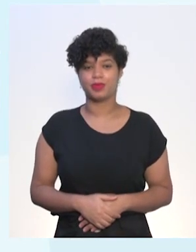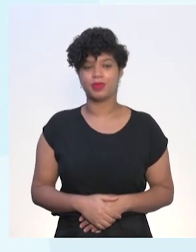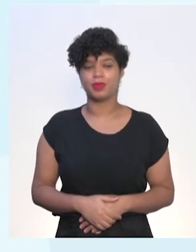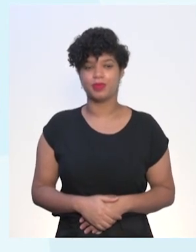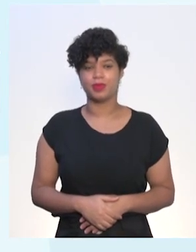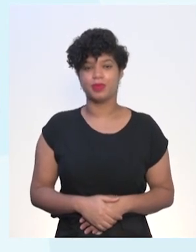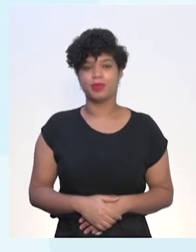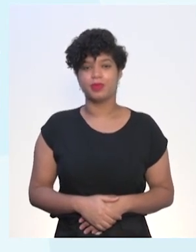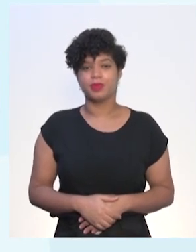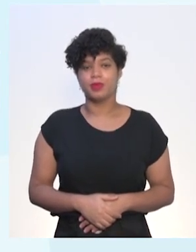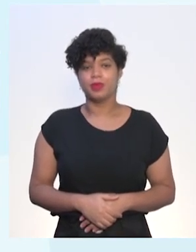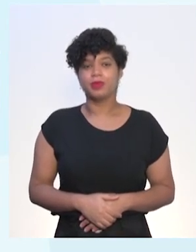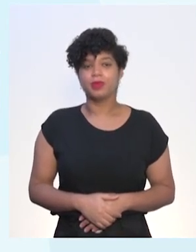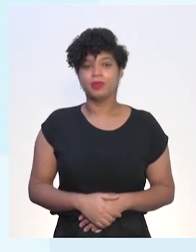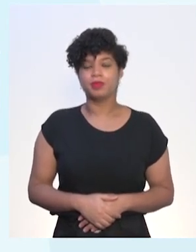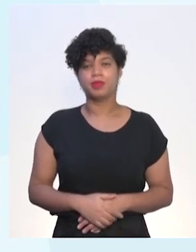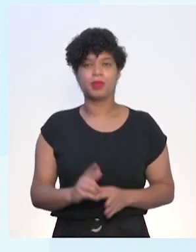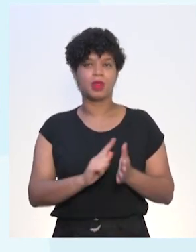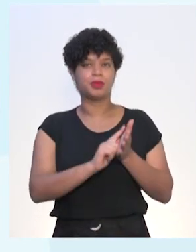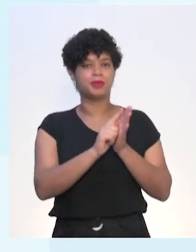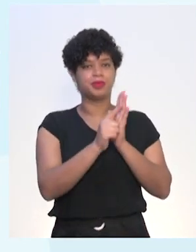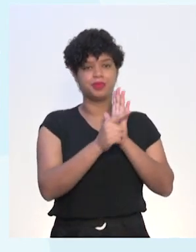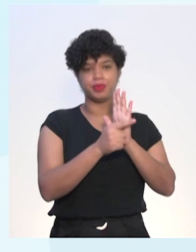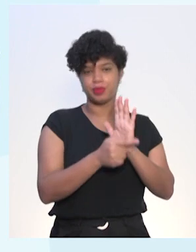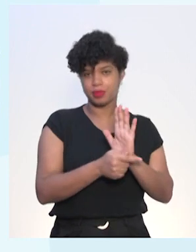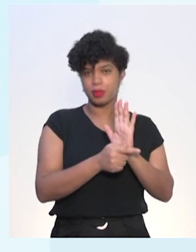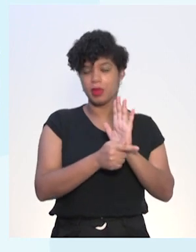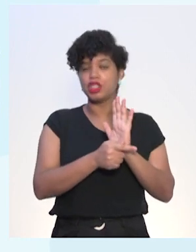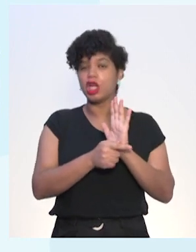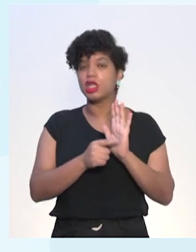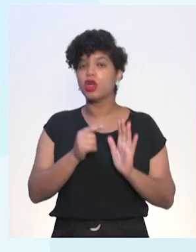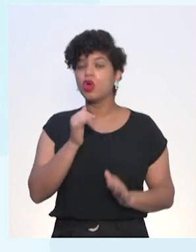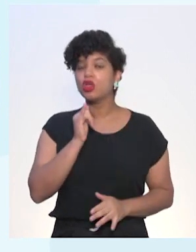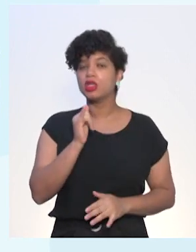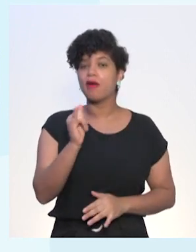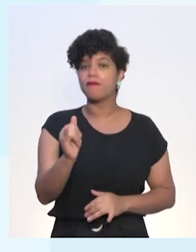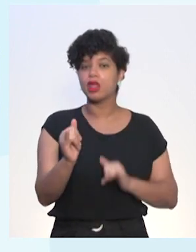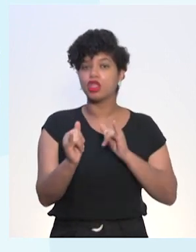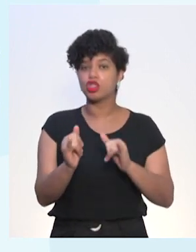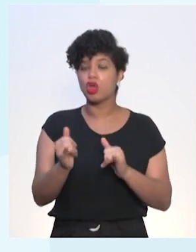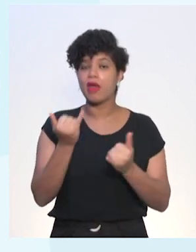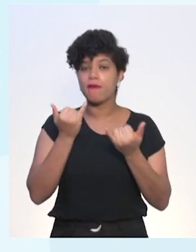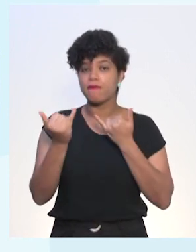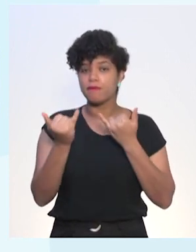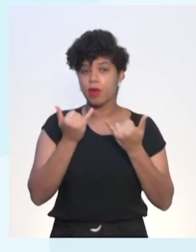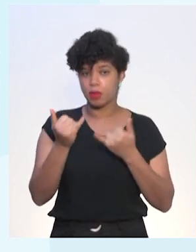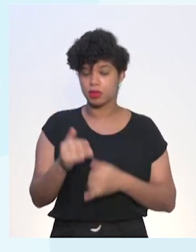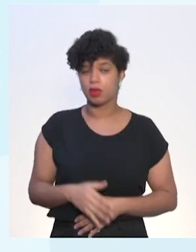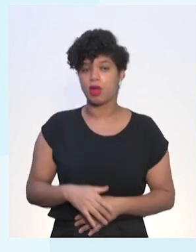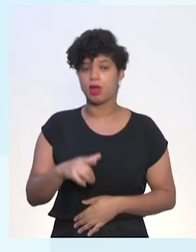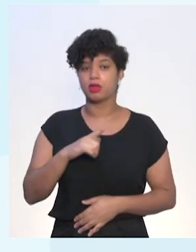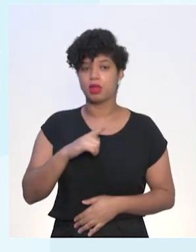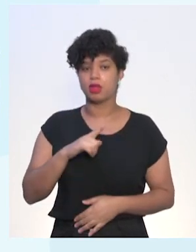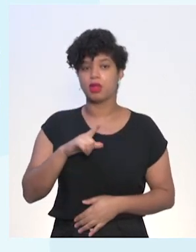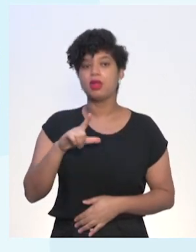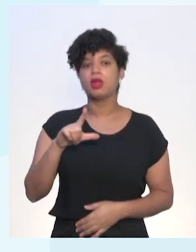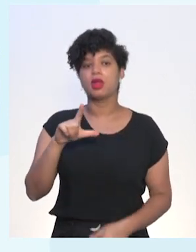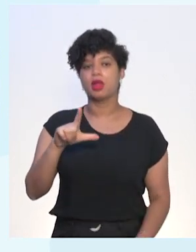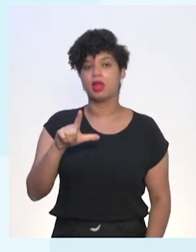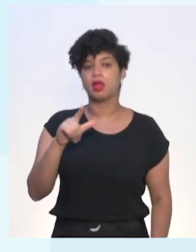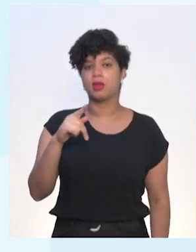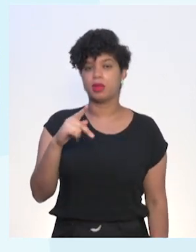é o tema da aula é o gênero da notícia e habilidade do currículo Paulista ef07